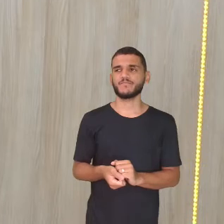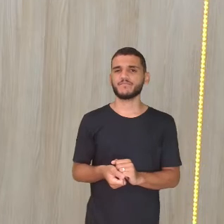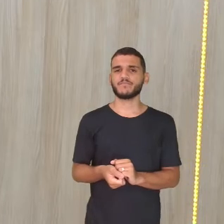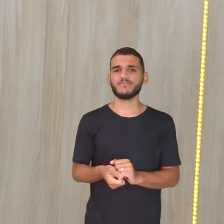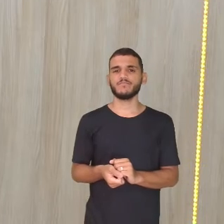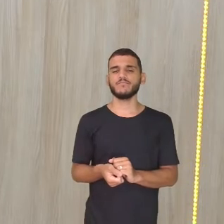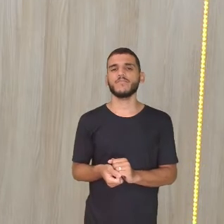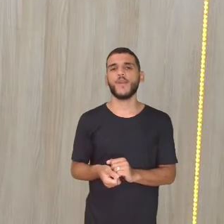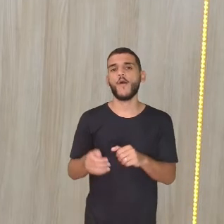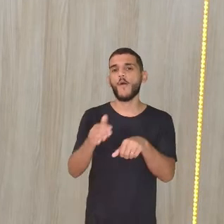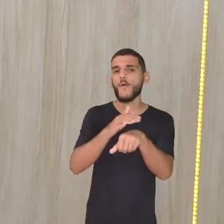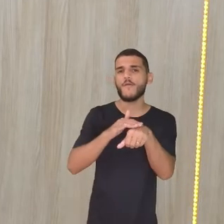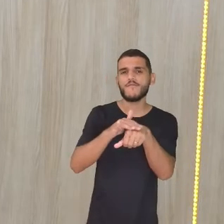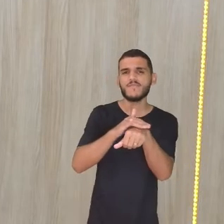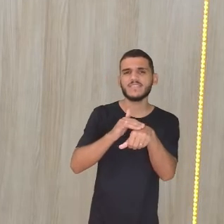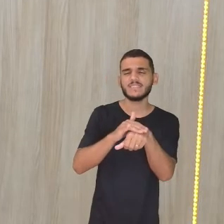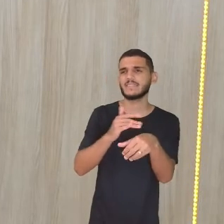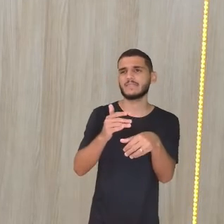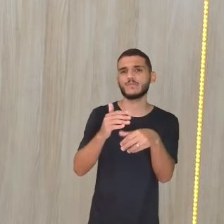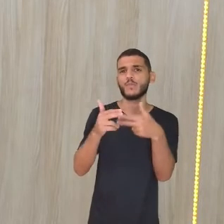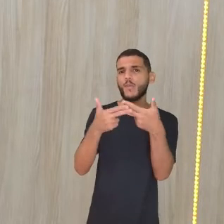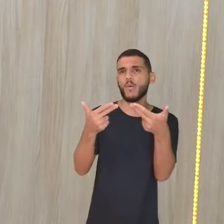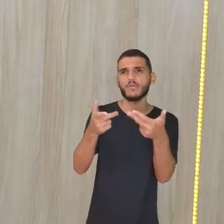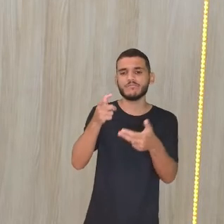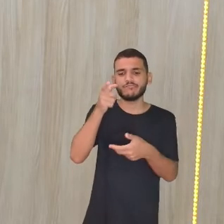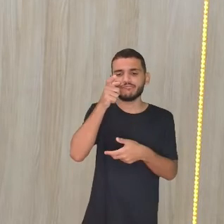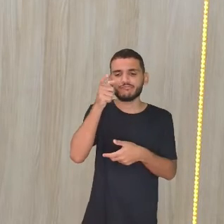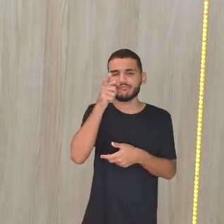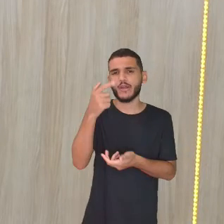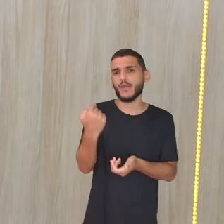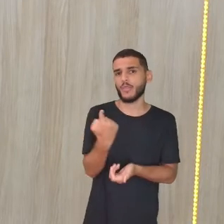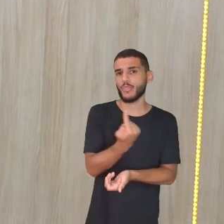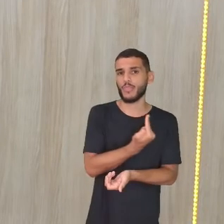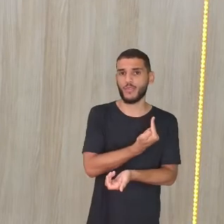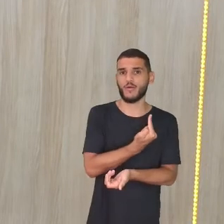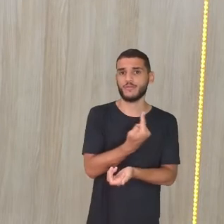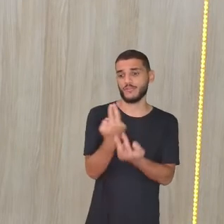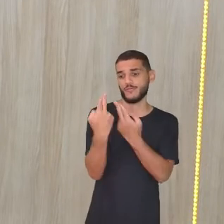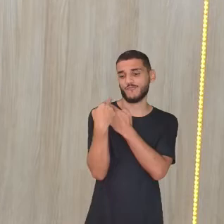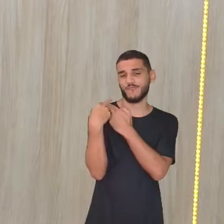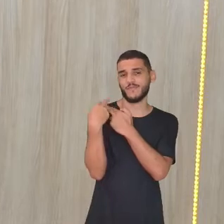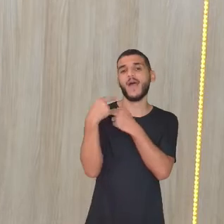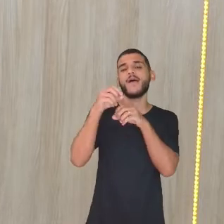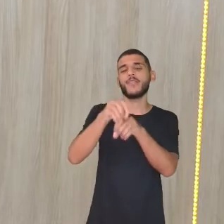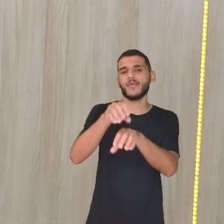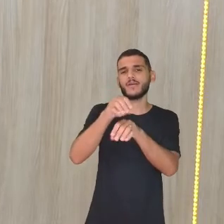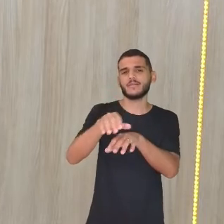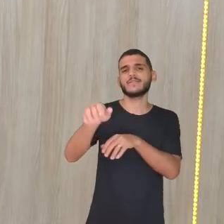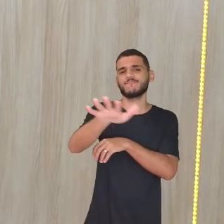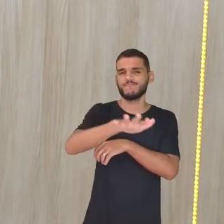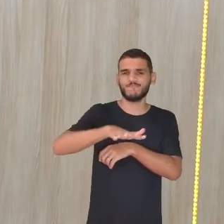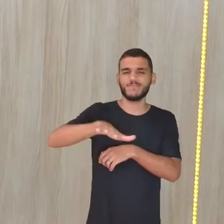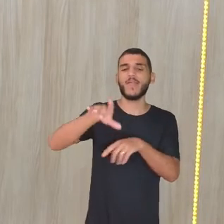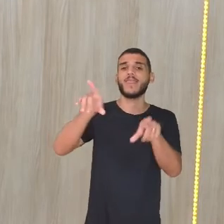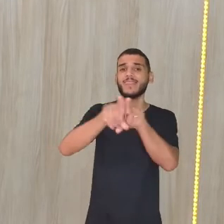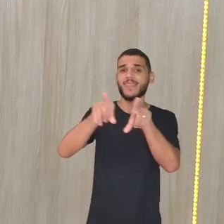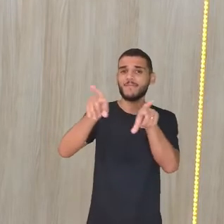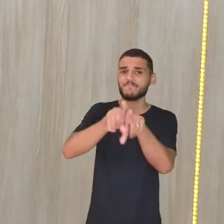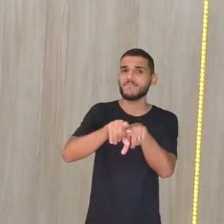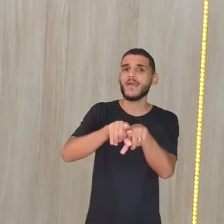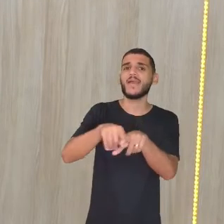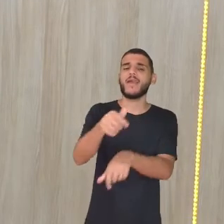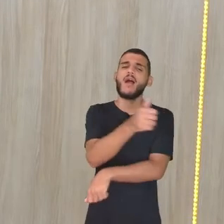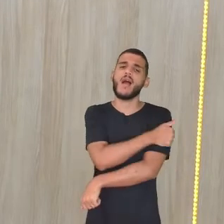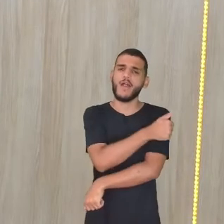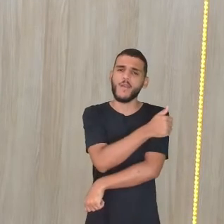é de interesse de todos nós que fazemos a educação, não é? E também de interesse dos nossos alunos, porque é